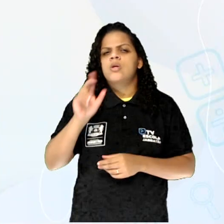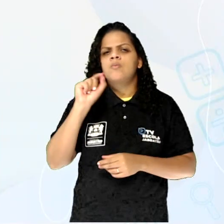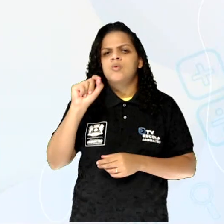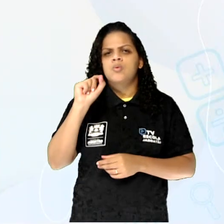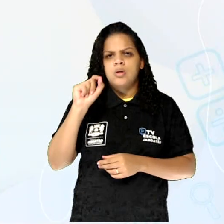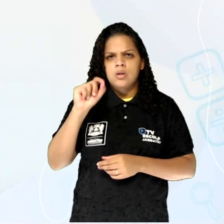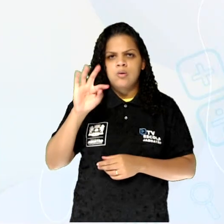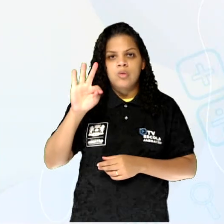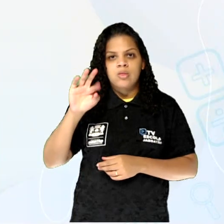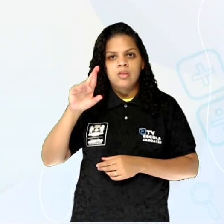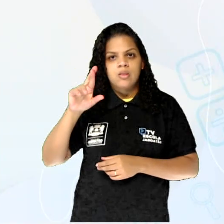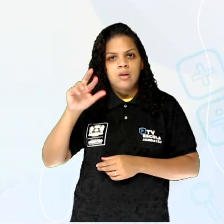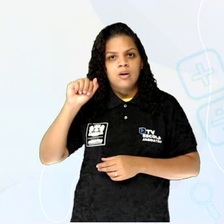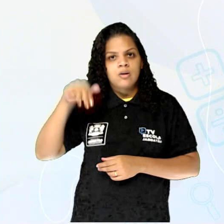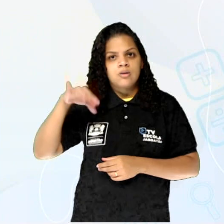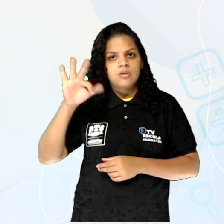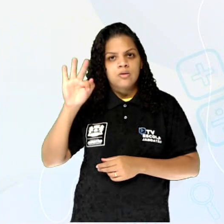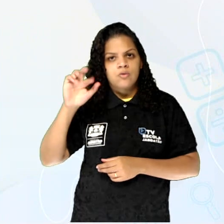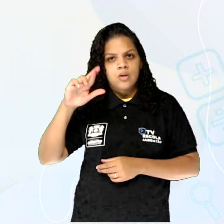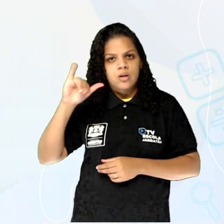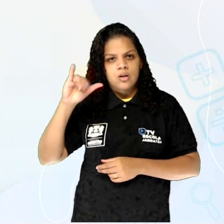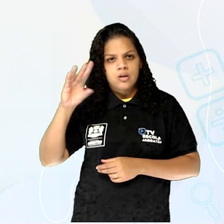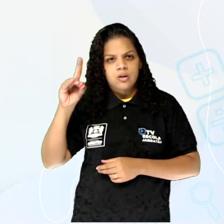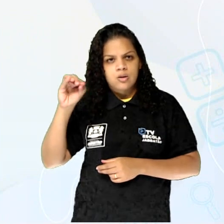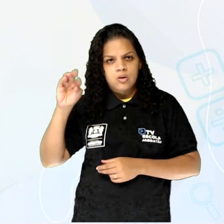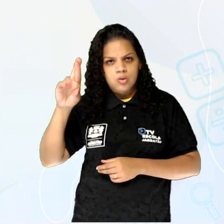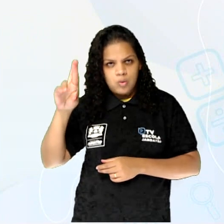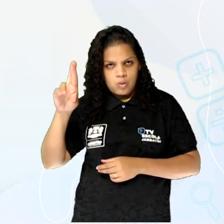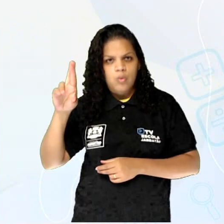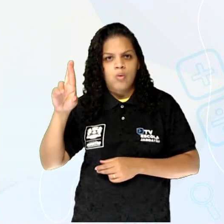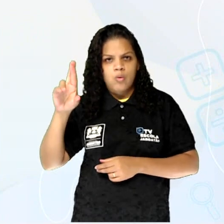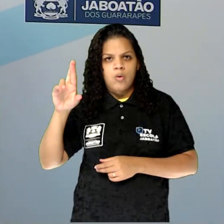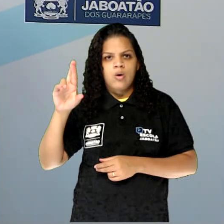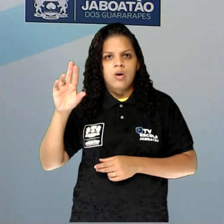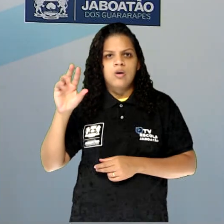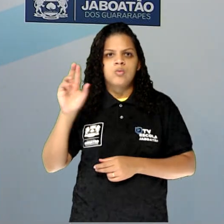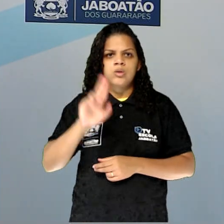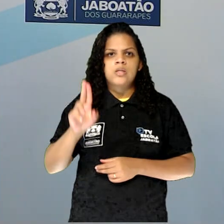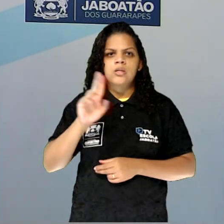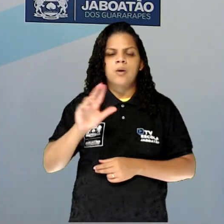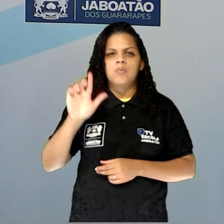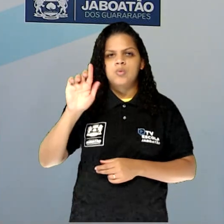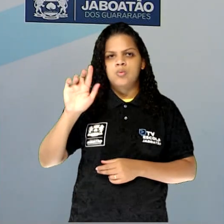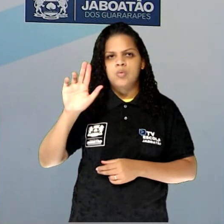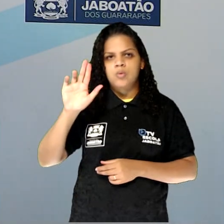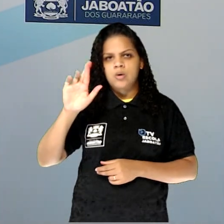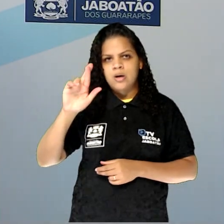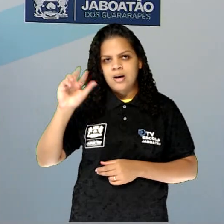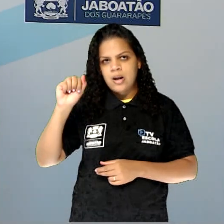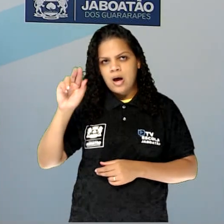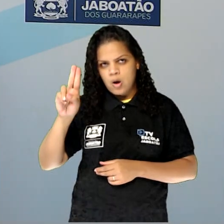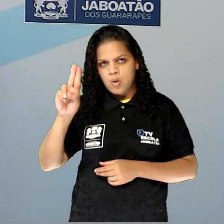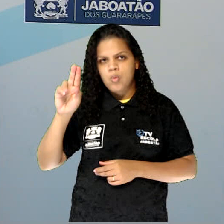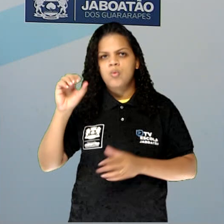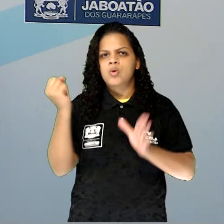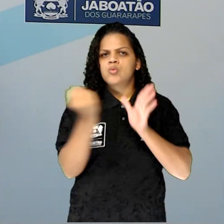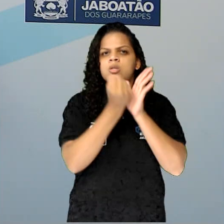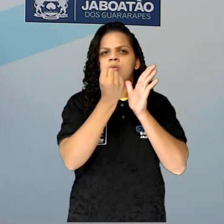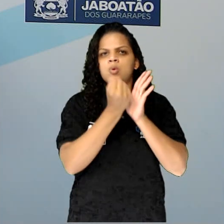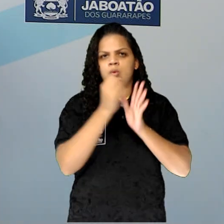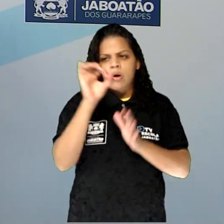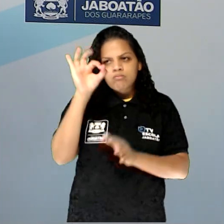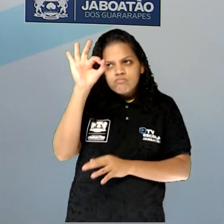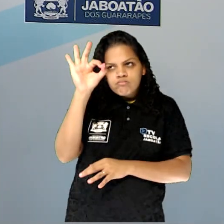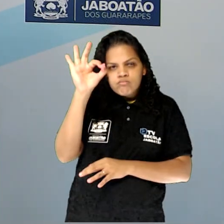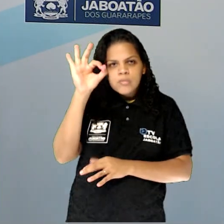com os a unidade de medida é o grau e o símbolo é esse é bom observa em Aqui nós temos